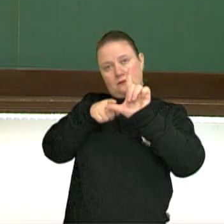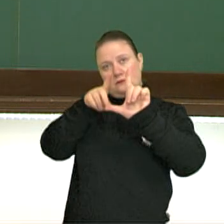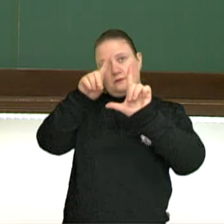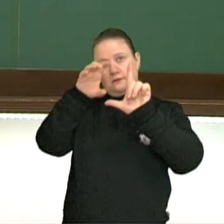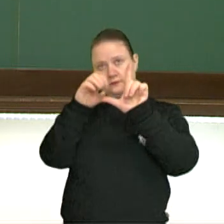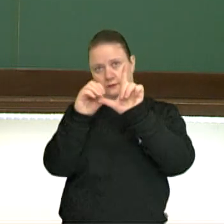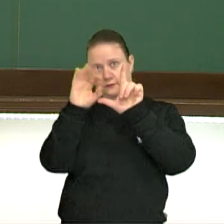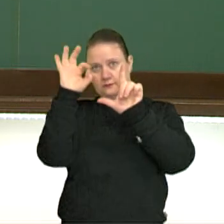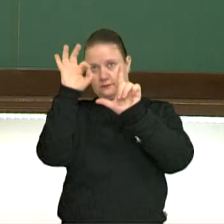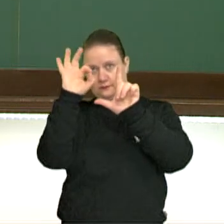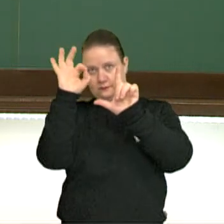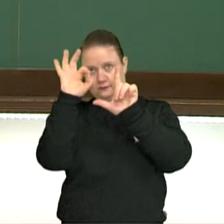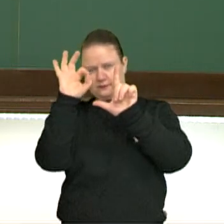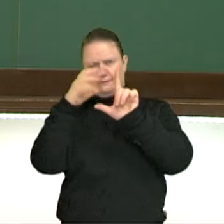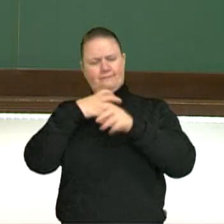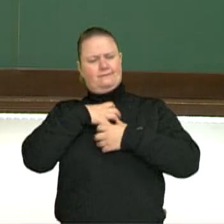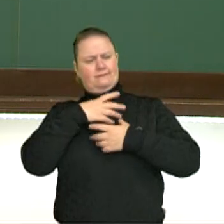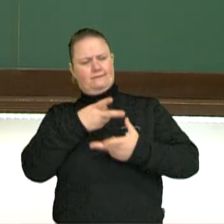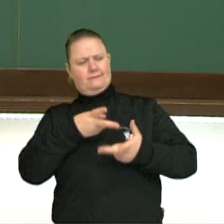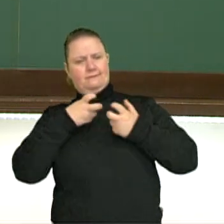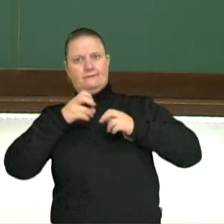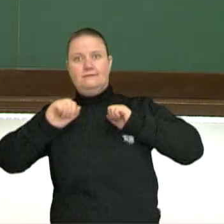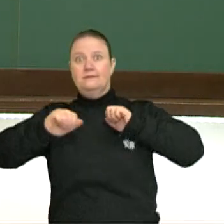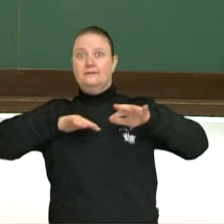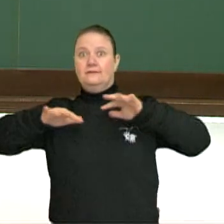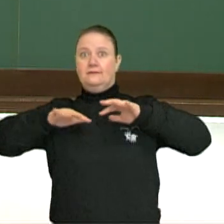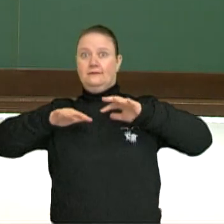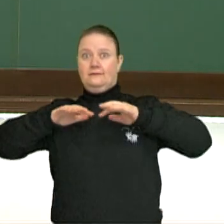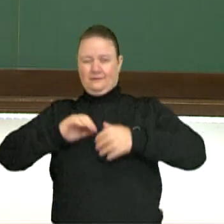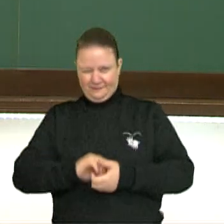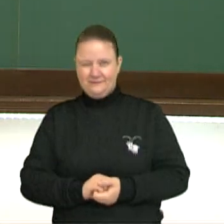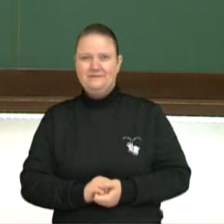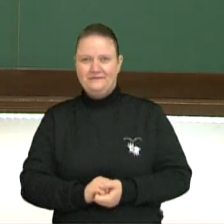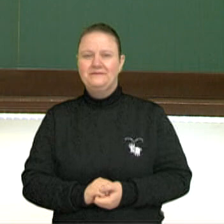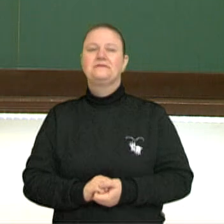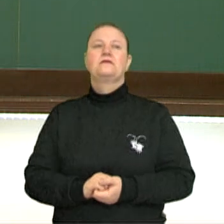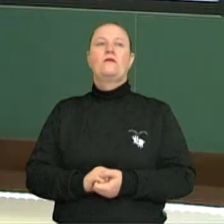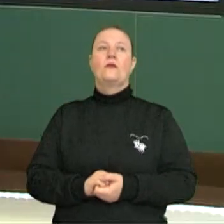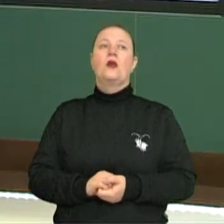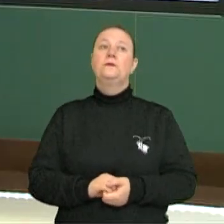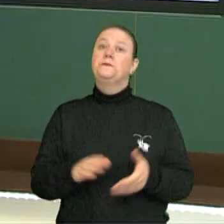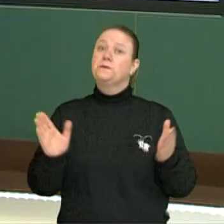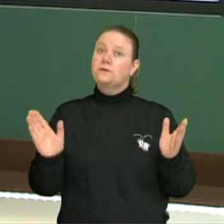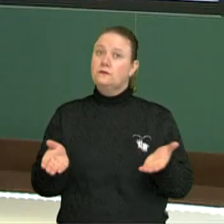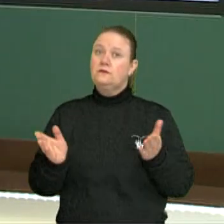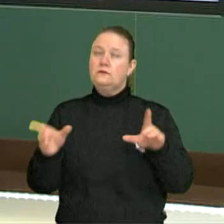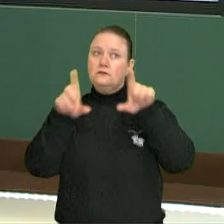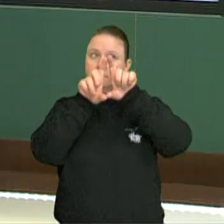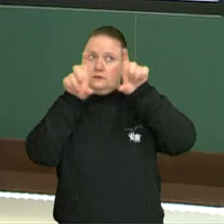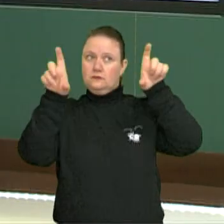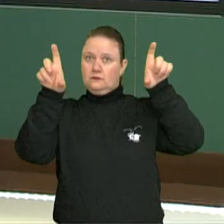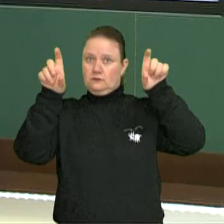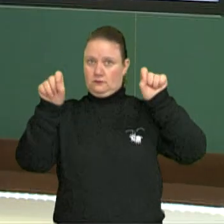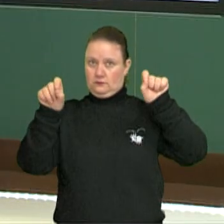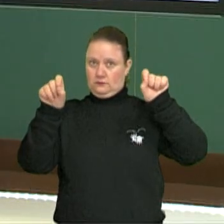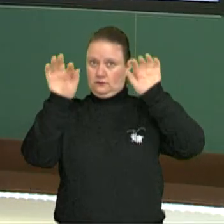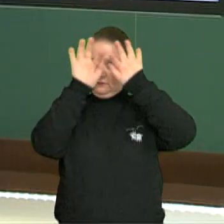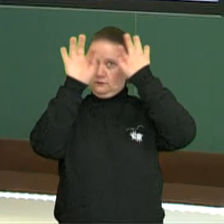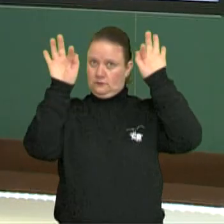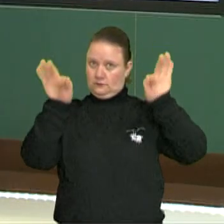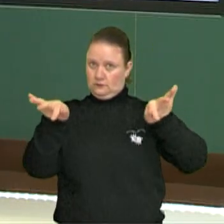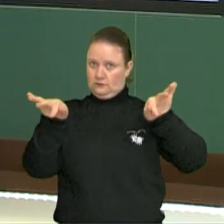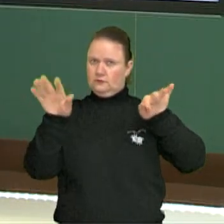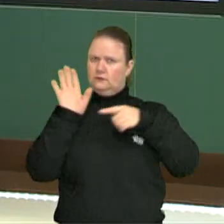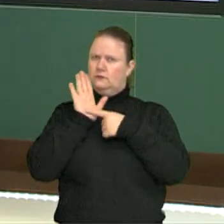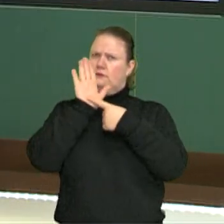aquela sensação de movimento que a gente conhece do pêndulo, certo? Então, essa equaçãozinha aqui que vocês estão vendo, ela